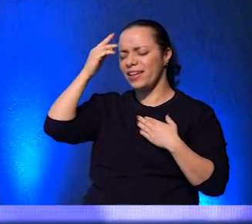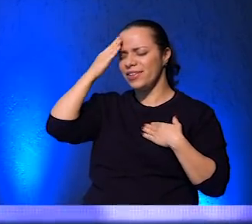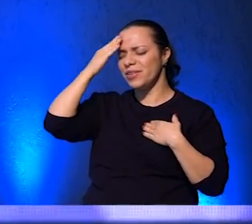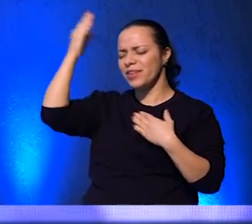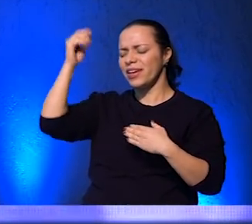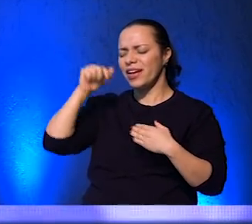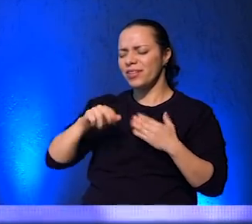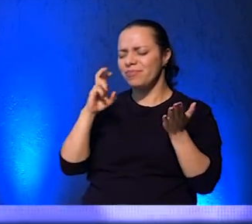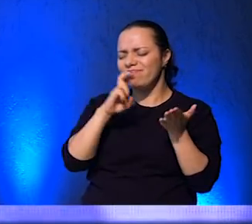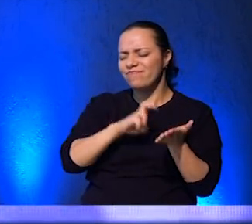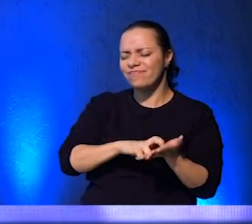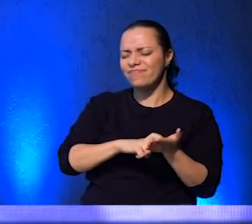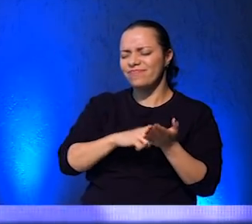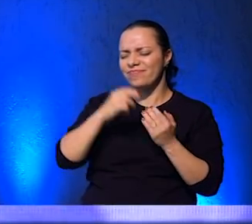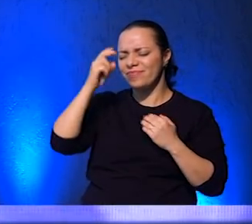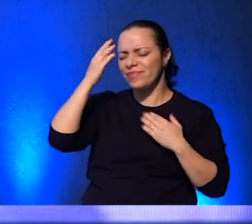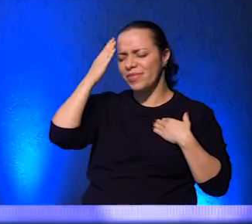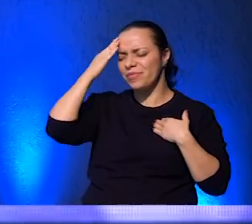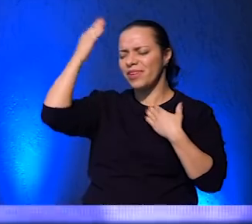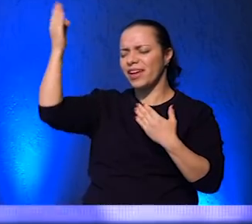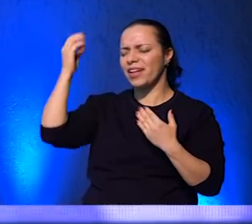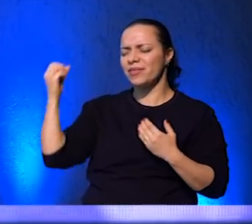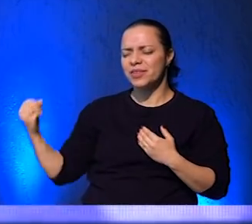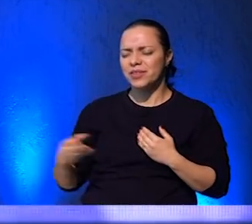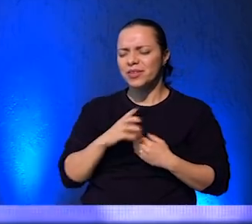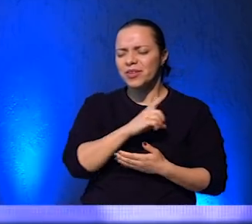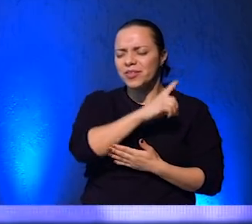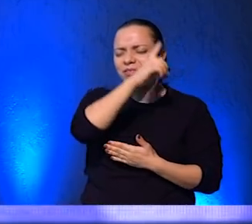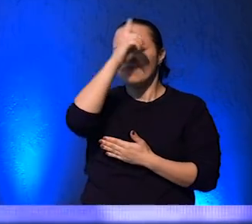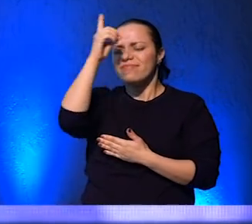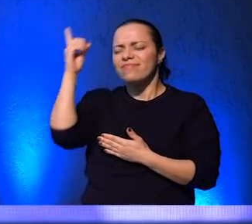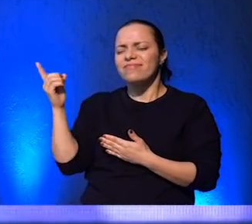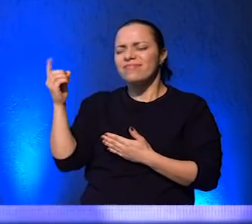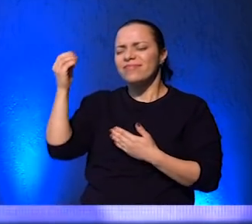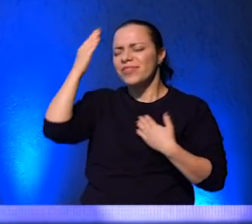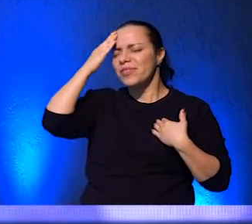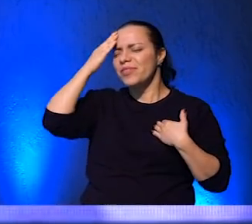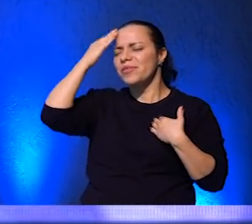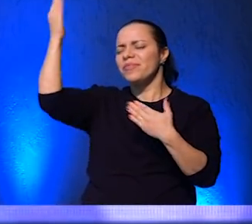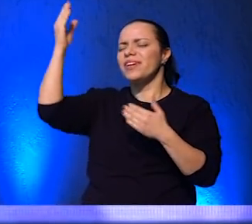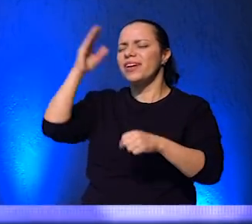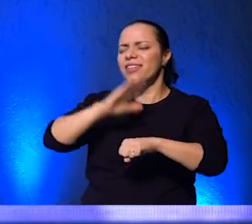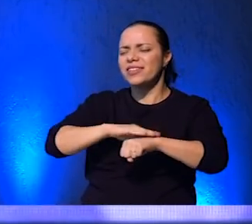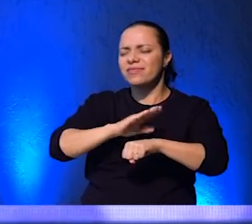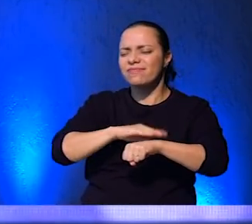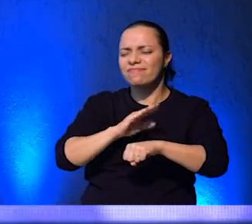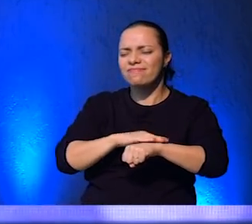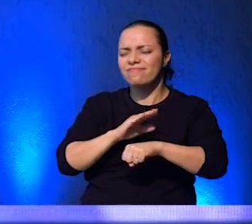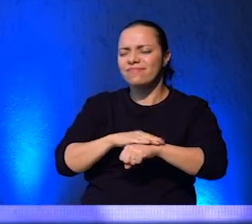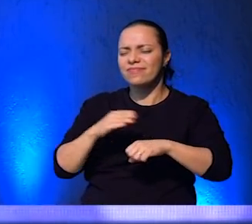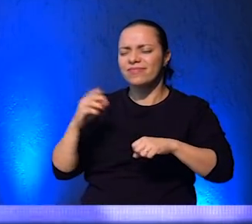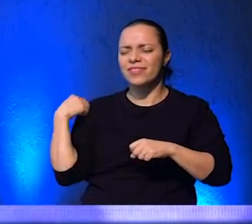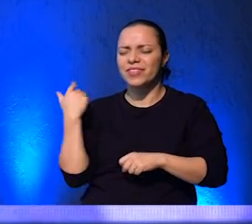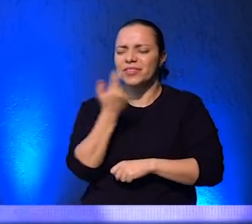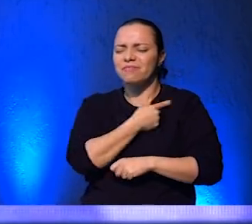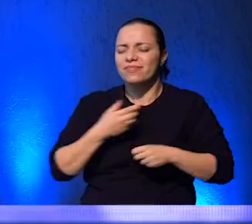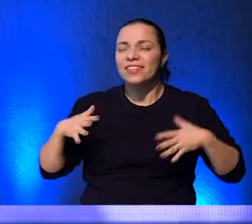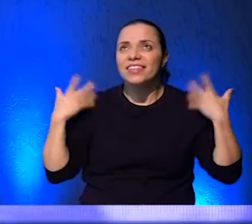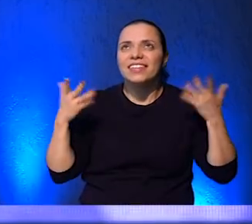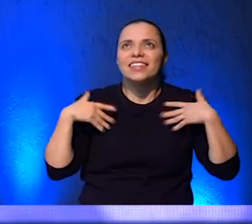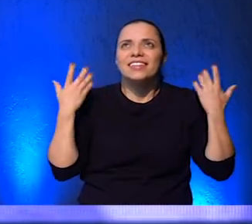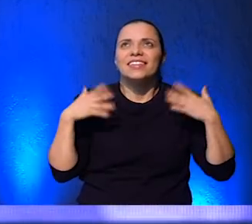obrigado por esse novo dia obrigado por esse tempo senhor é que nós temos alegria de estar na tua presença